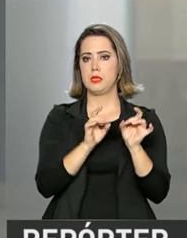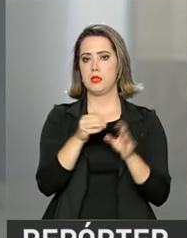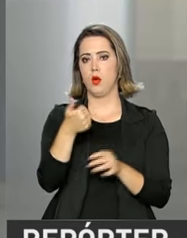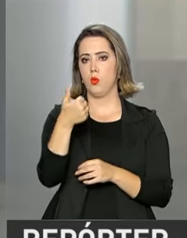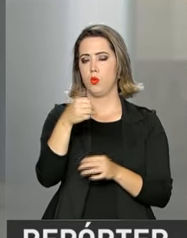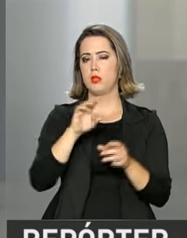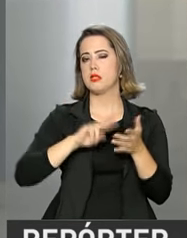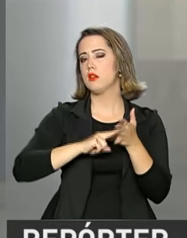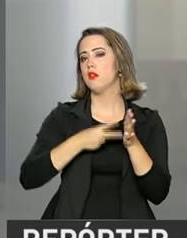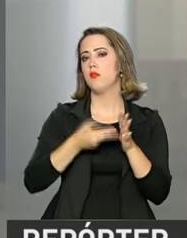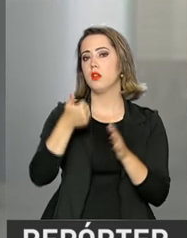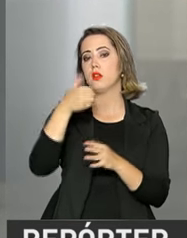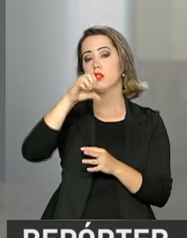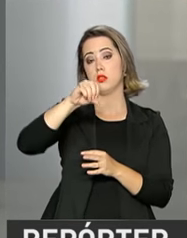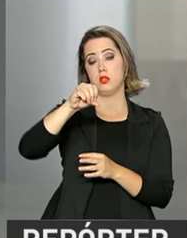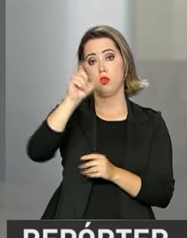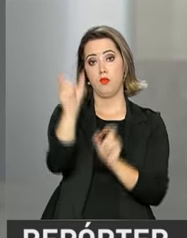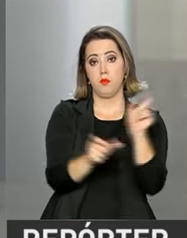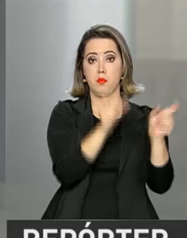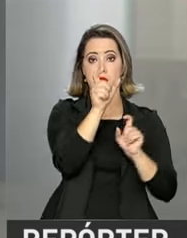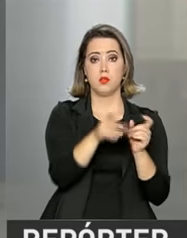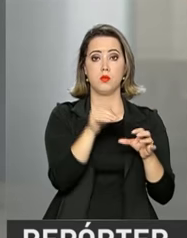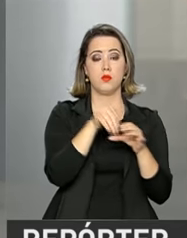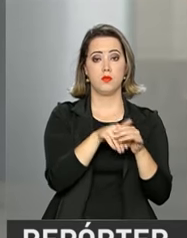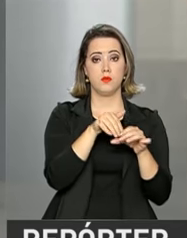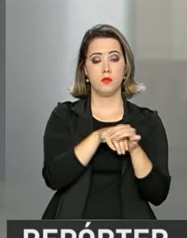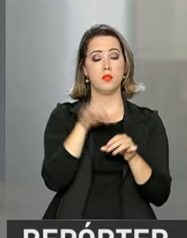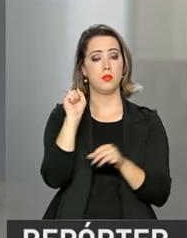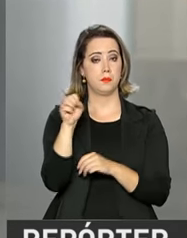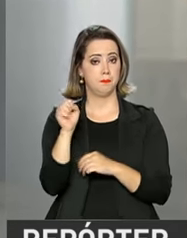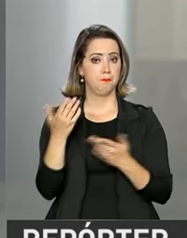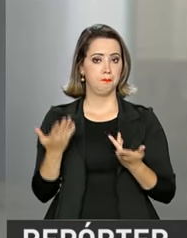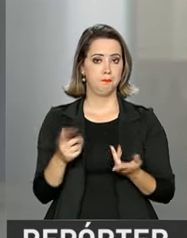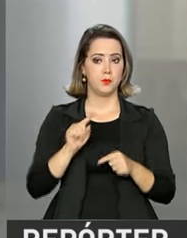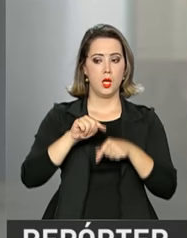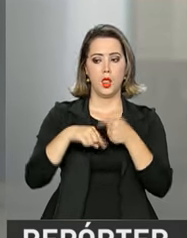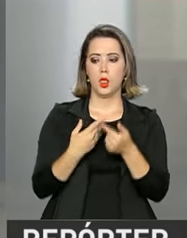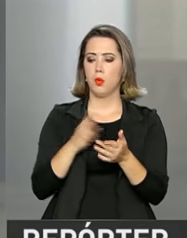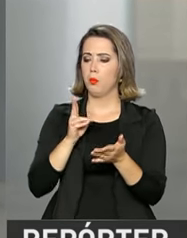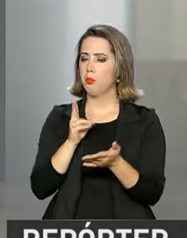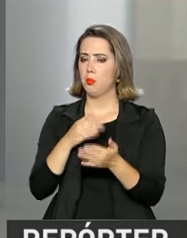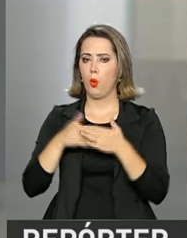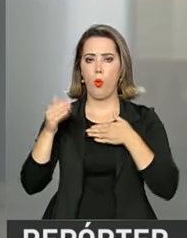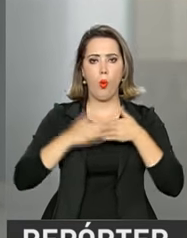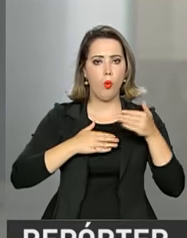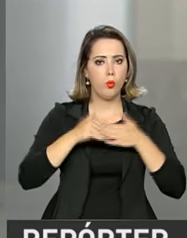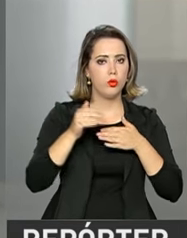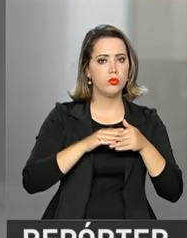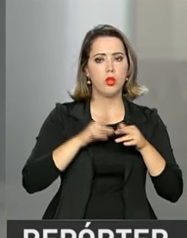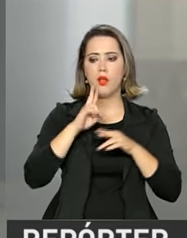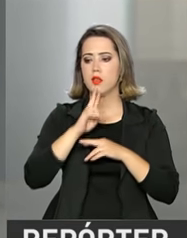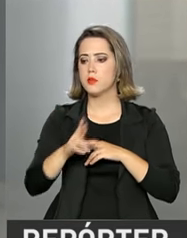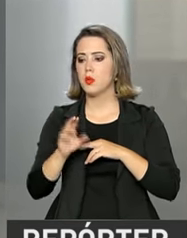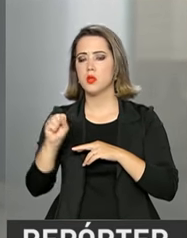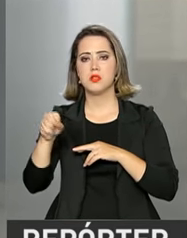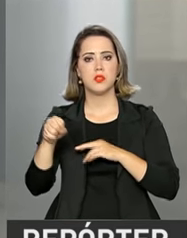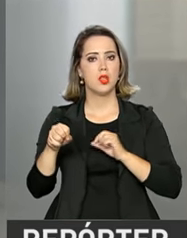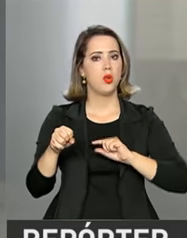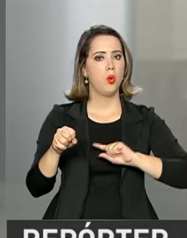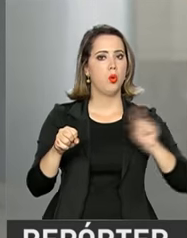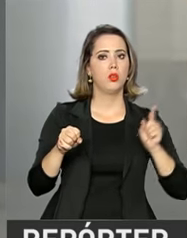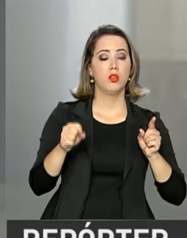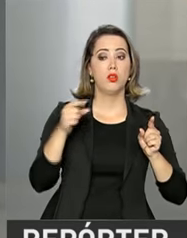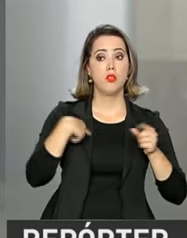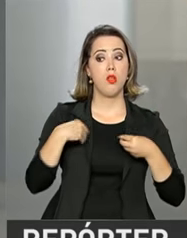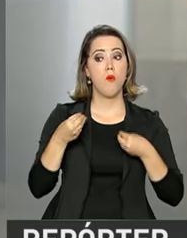favor independentemente do resultado o parecer vai para o plenário da câmara dos deputados onde vai orientar as